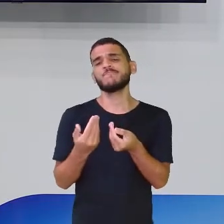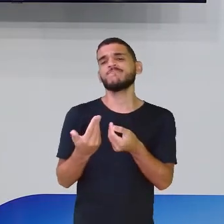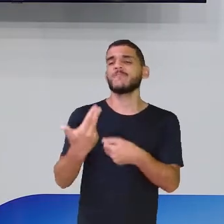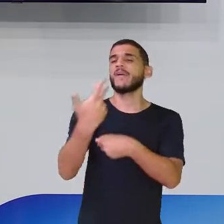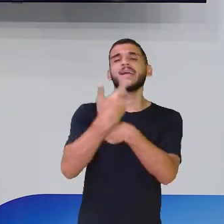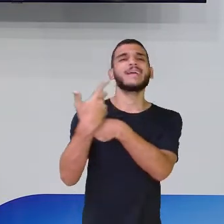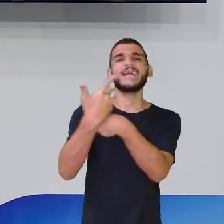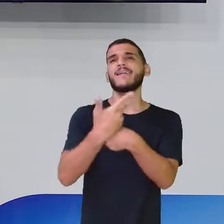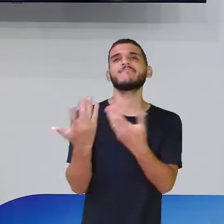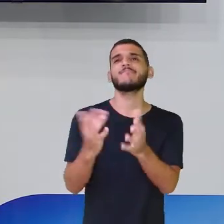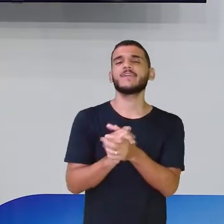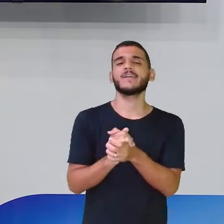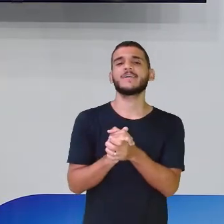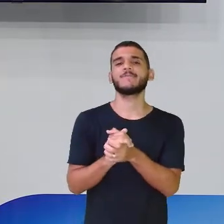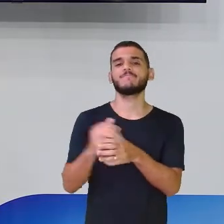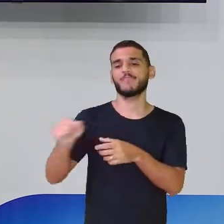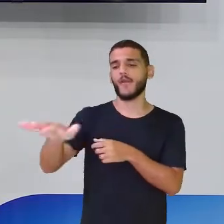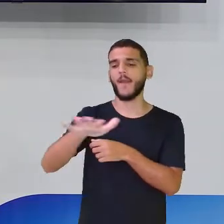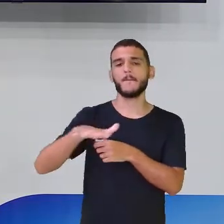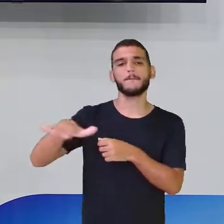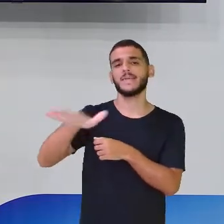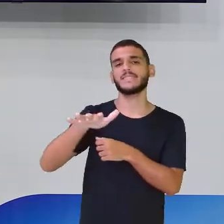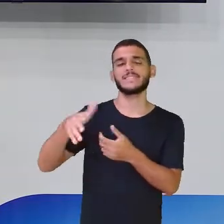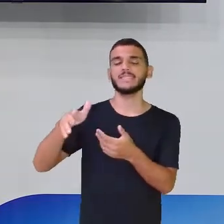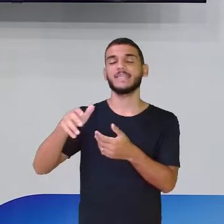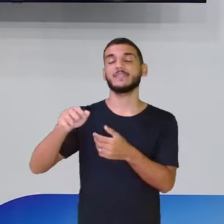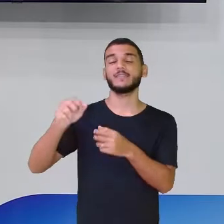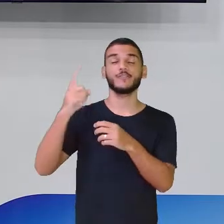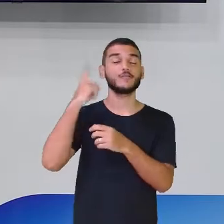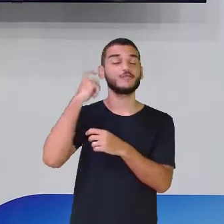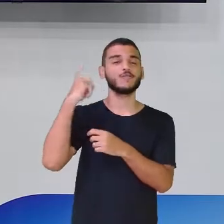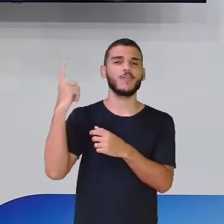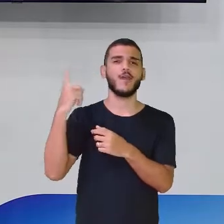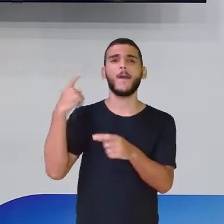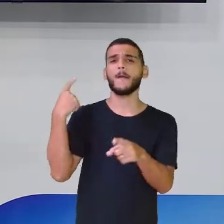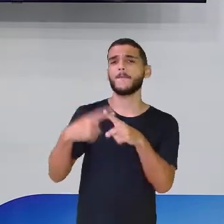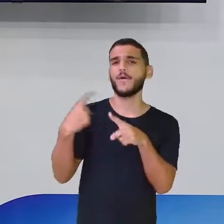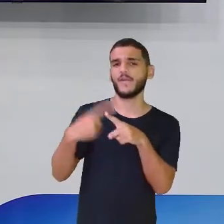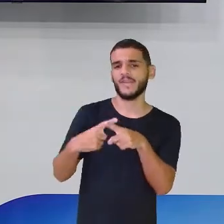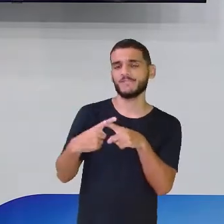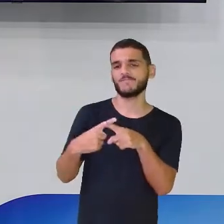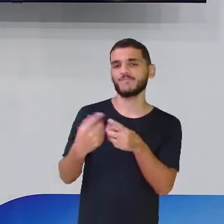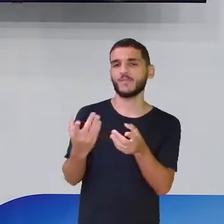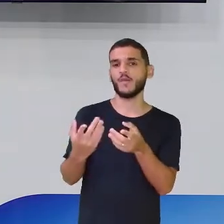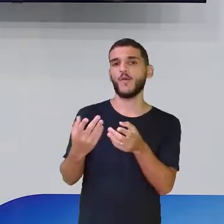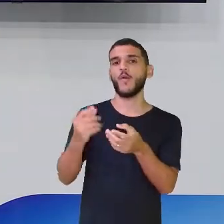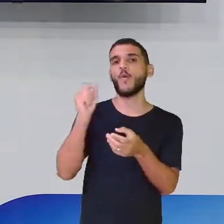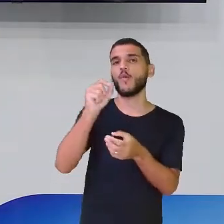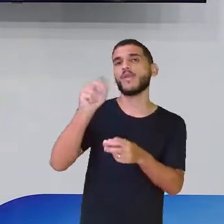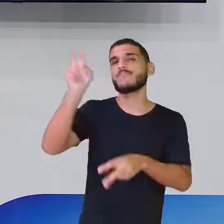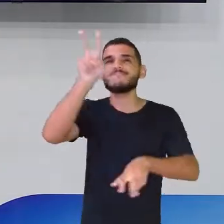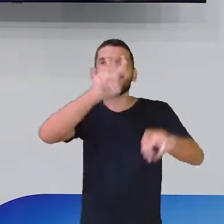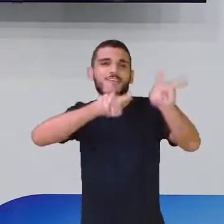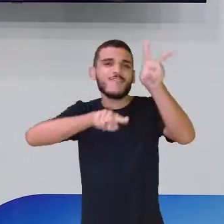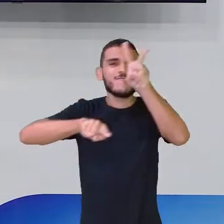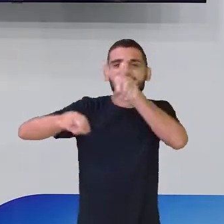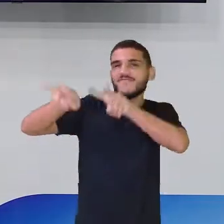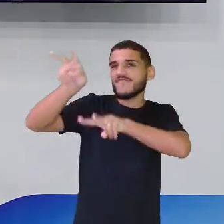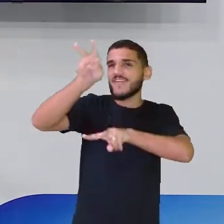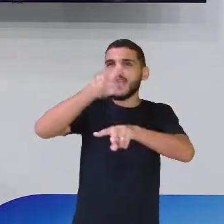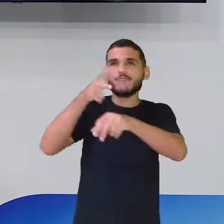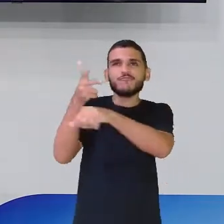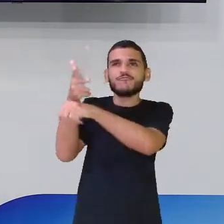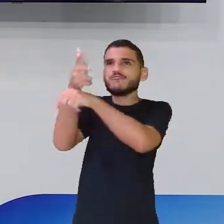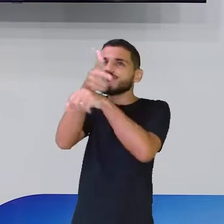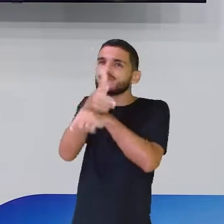paisagem sonora? Porque a paisagem real é visual, digamos assim, porque a paisagem sonora também é real,